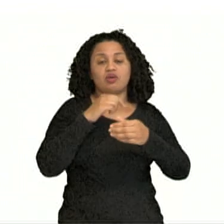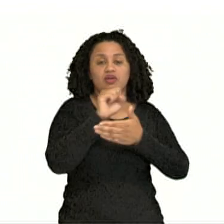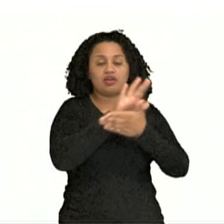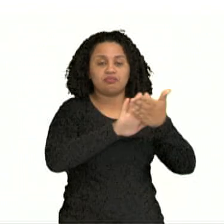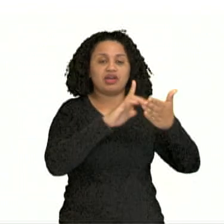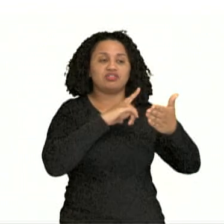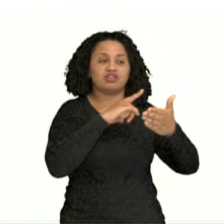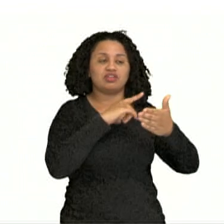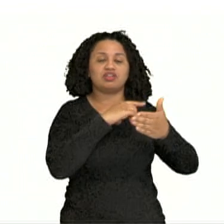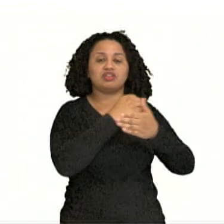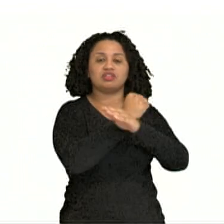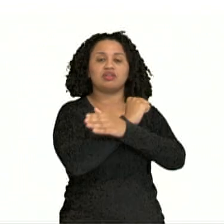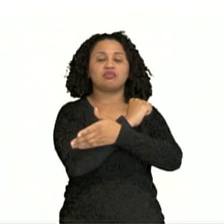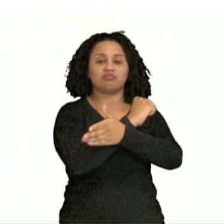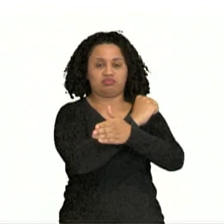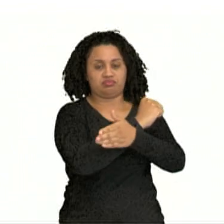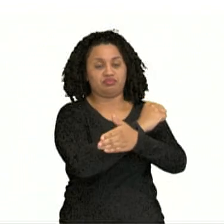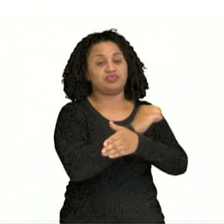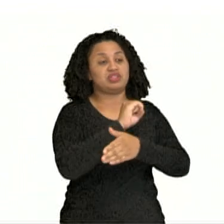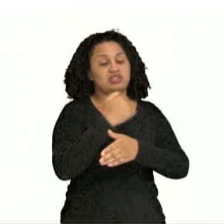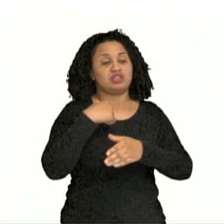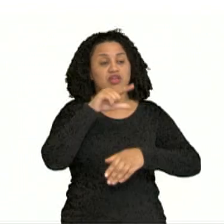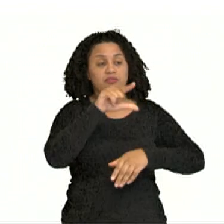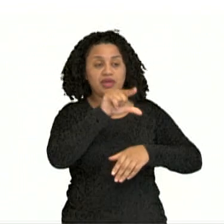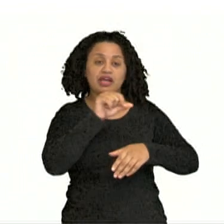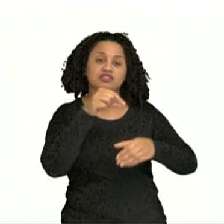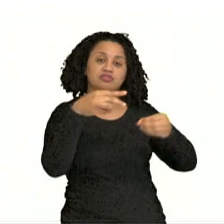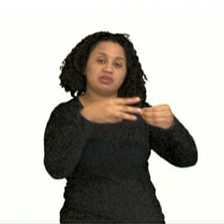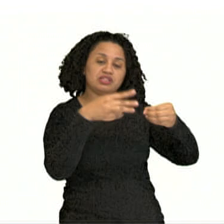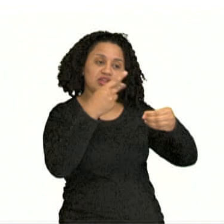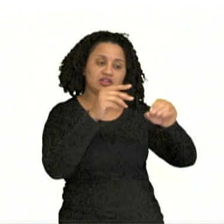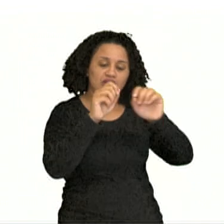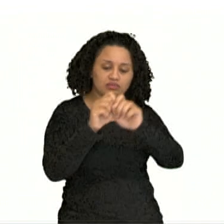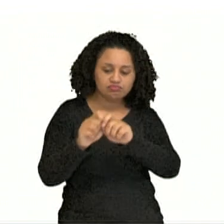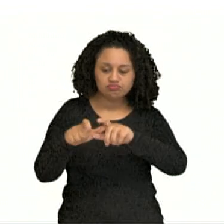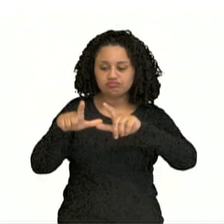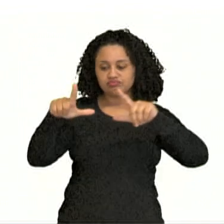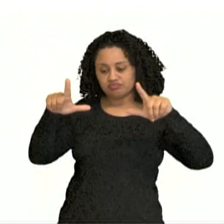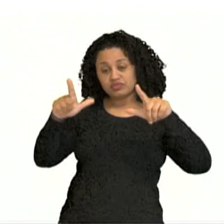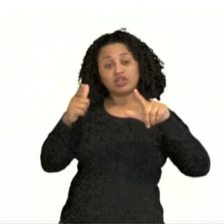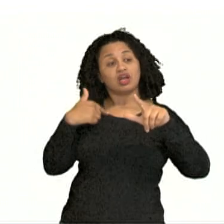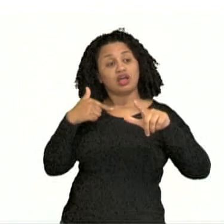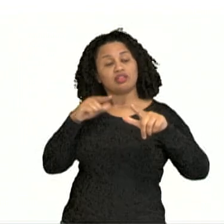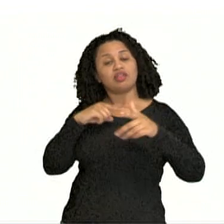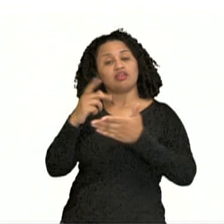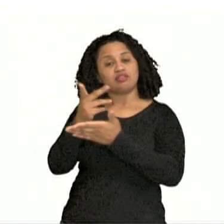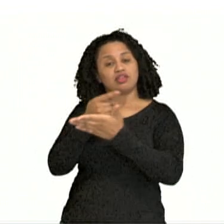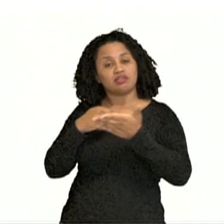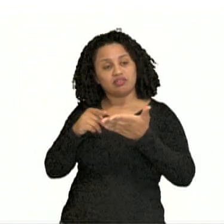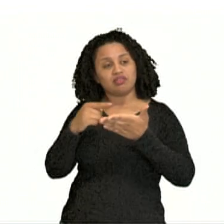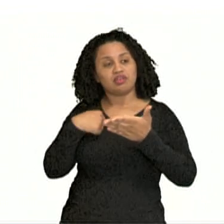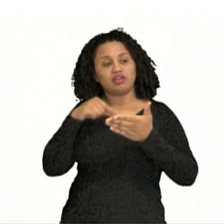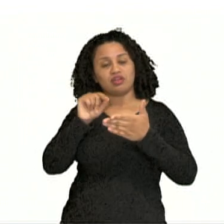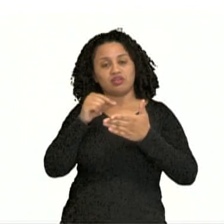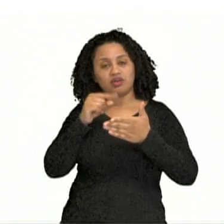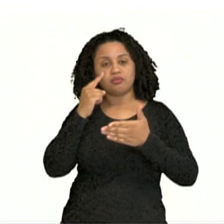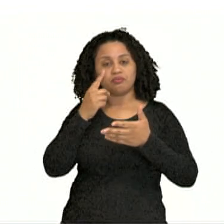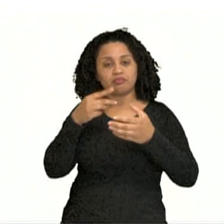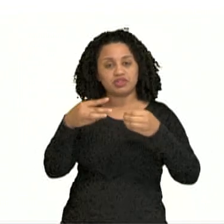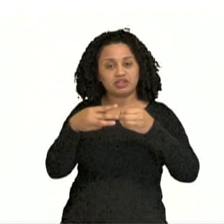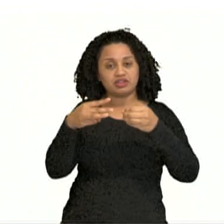temos o peixe-boi. Se pegássemos uma célula do peixe-boi e ampliássemos, a gente tem esse desenho aqui da